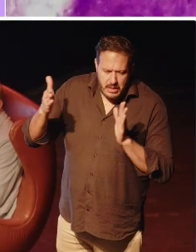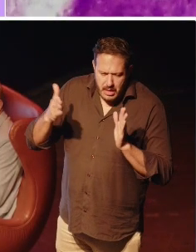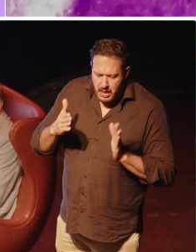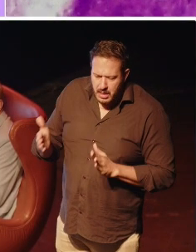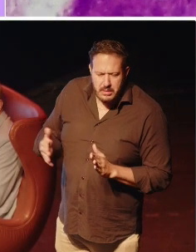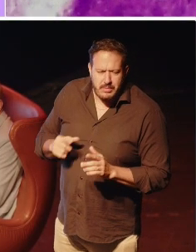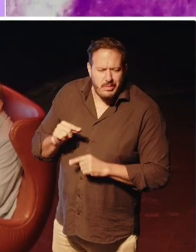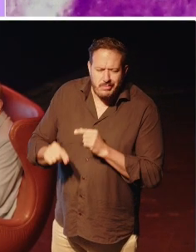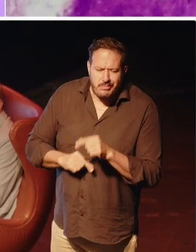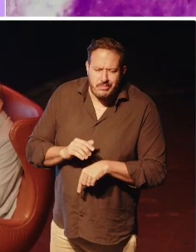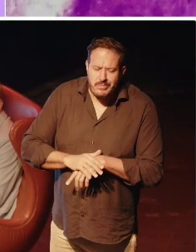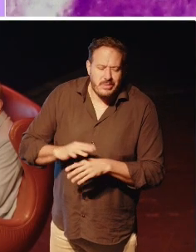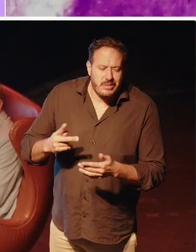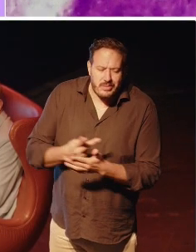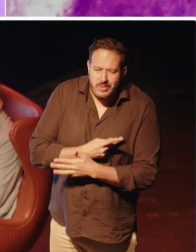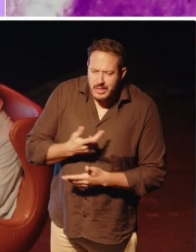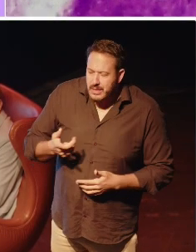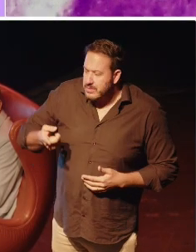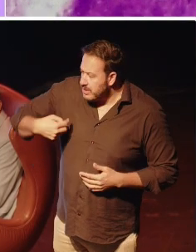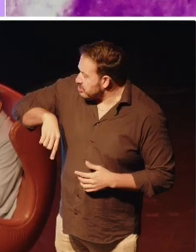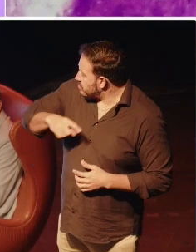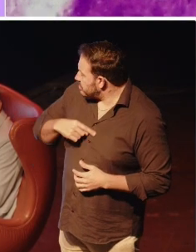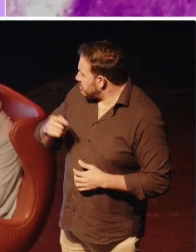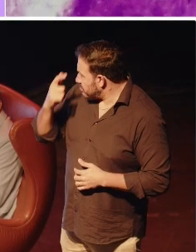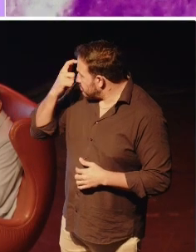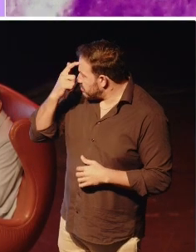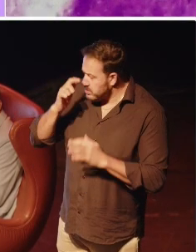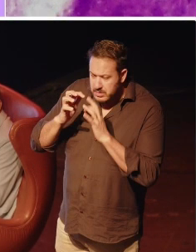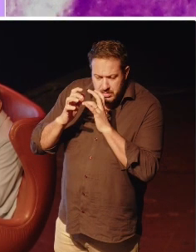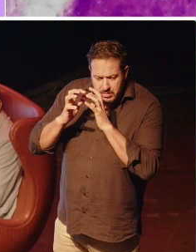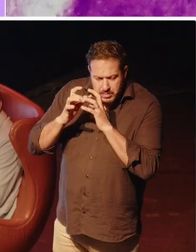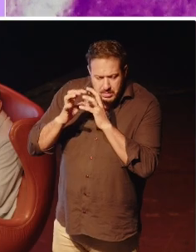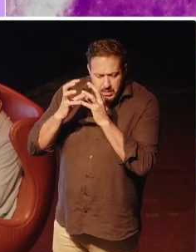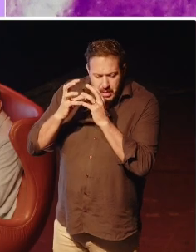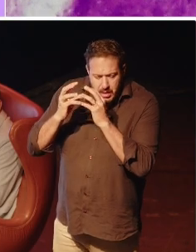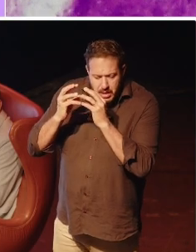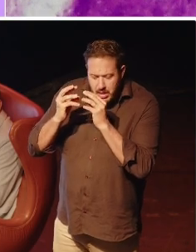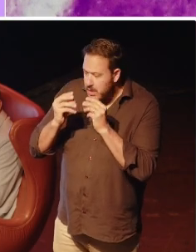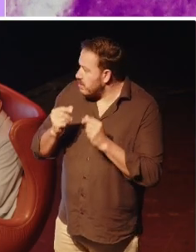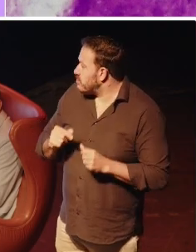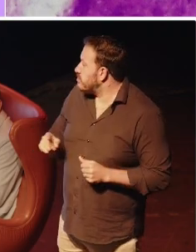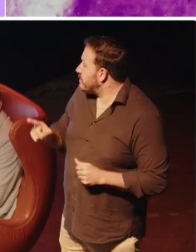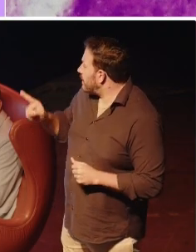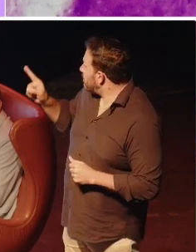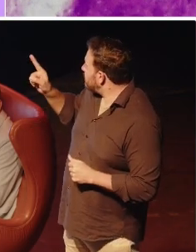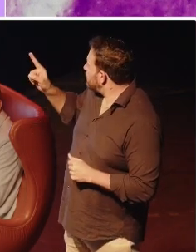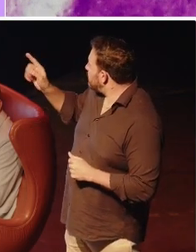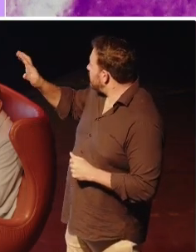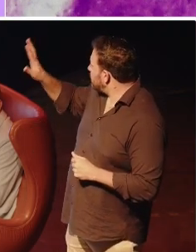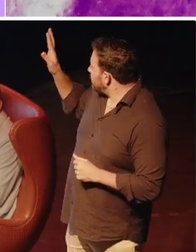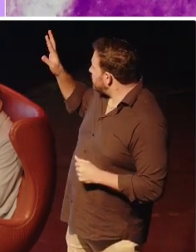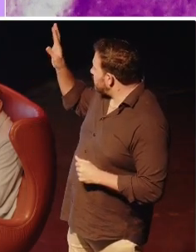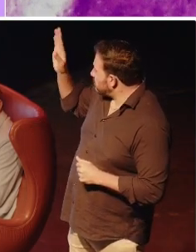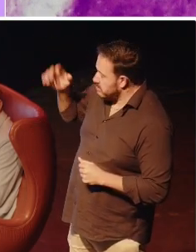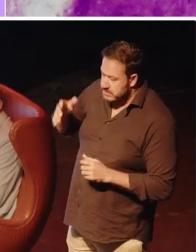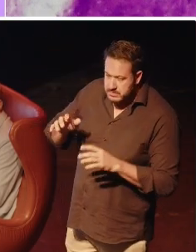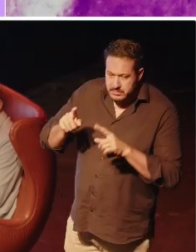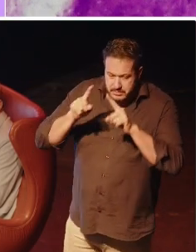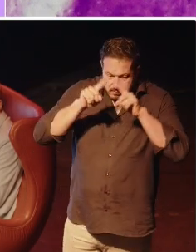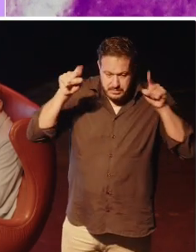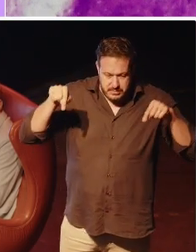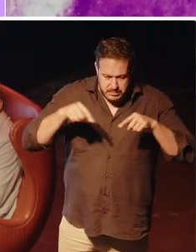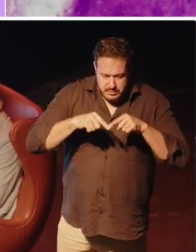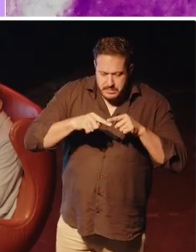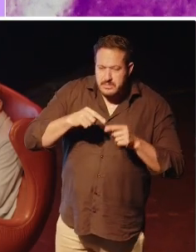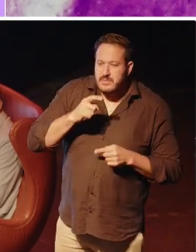por que isso acontece? Porque a gente tem um processo degenerativo, né? Aqui, à direita da tela,